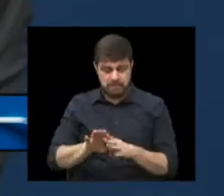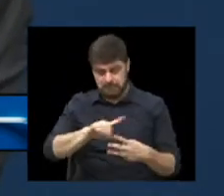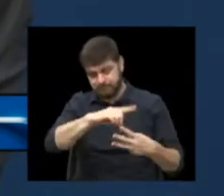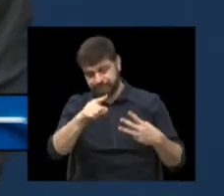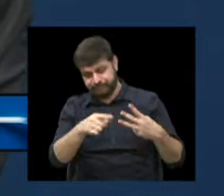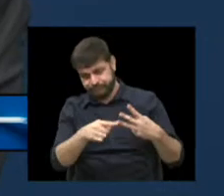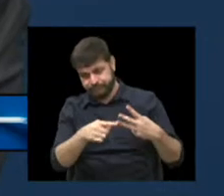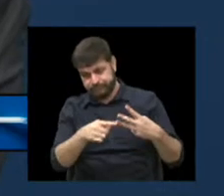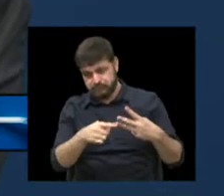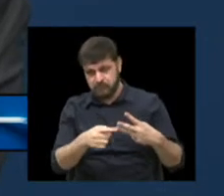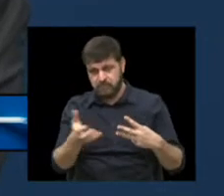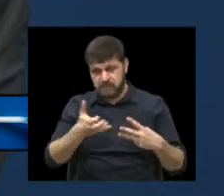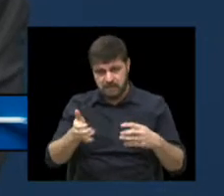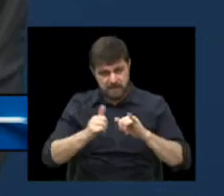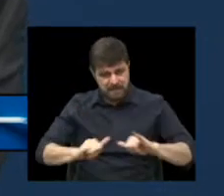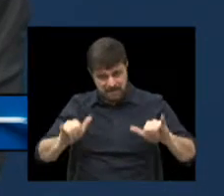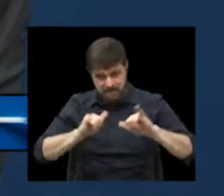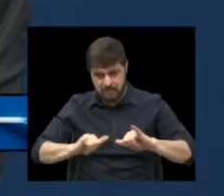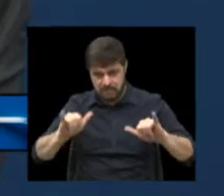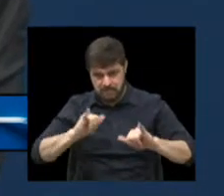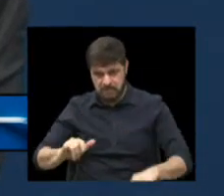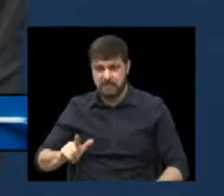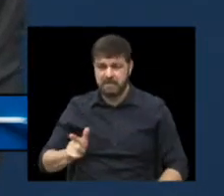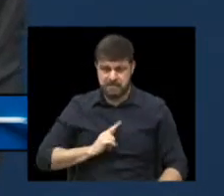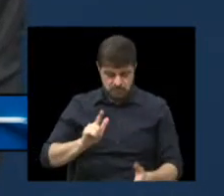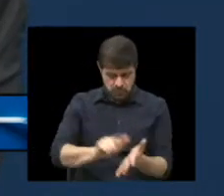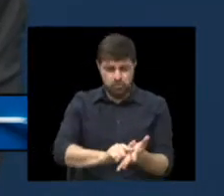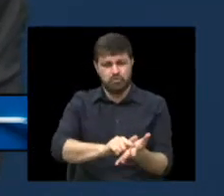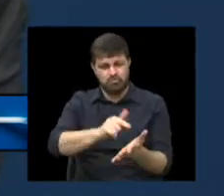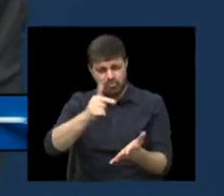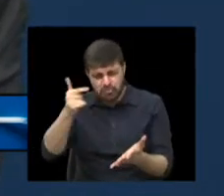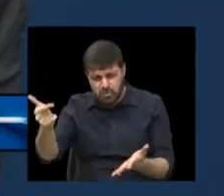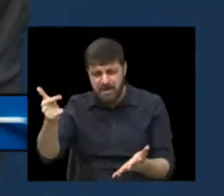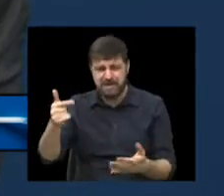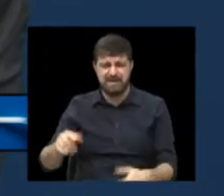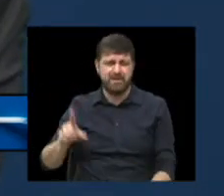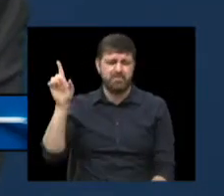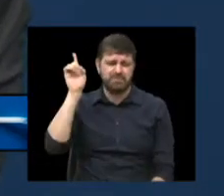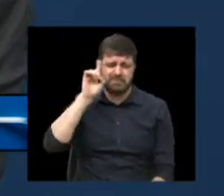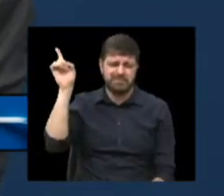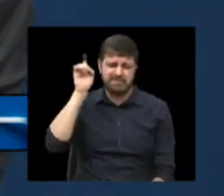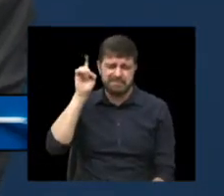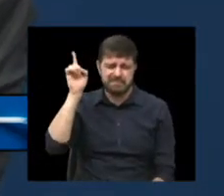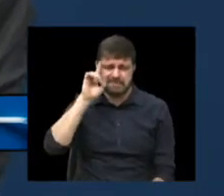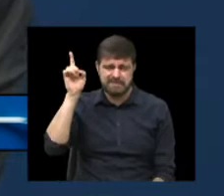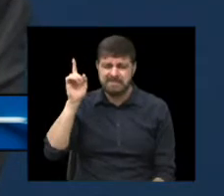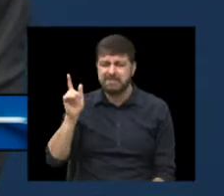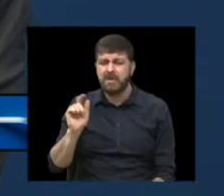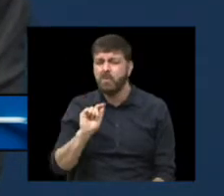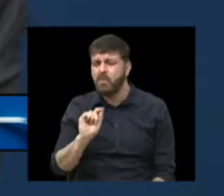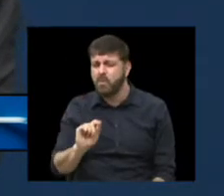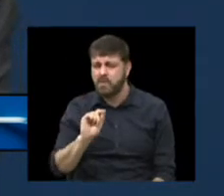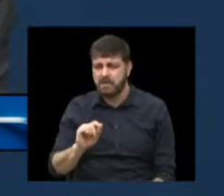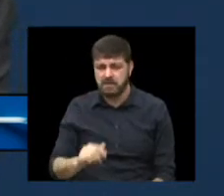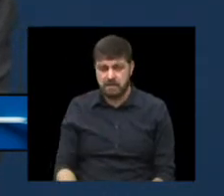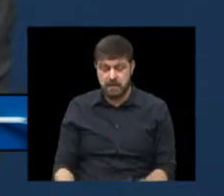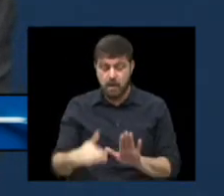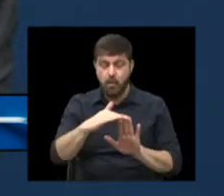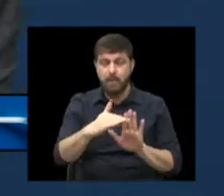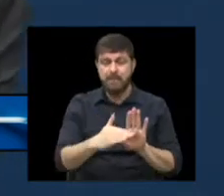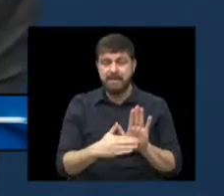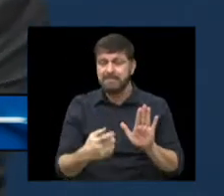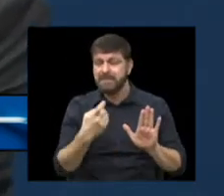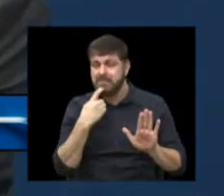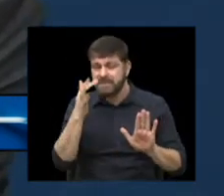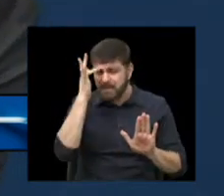tema que tem sendo manchete nos jornais da nossa cidade, dia após dia, que é a questão do plano diretor.